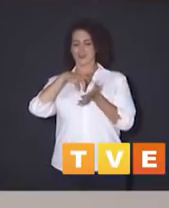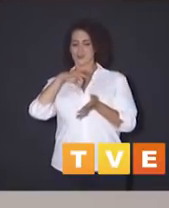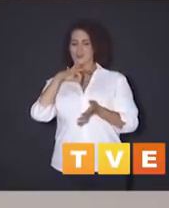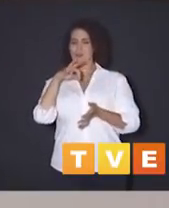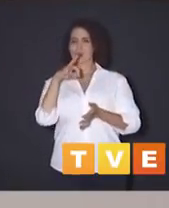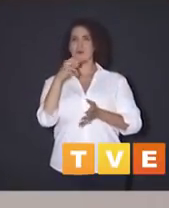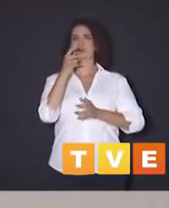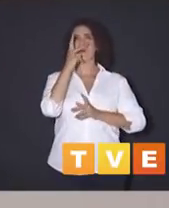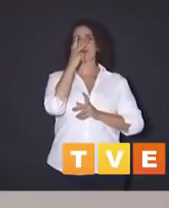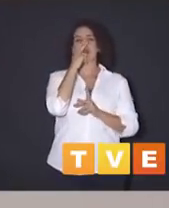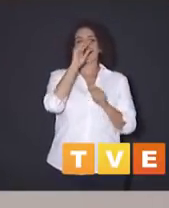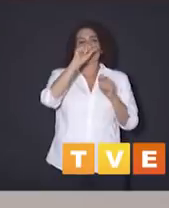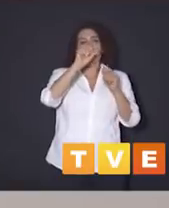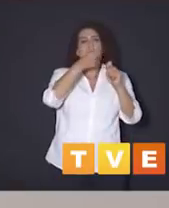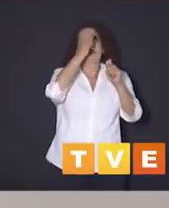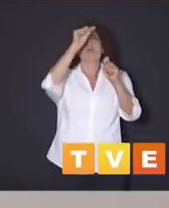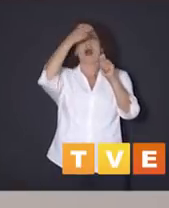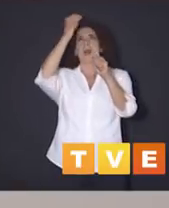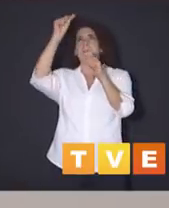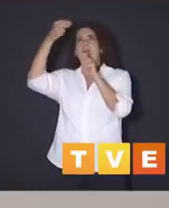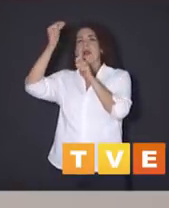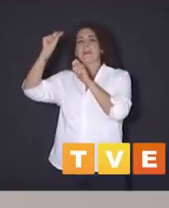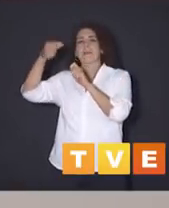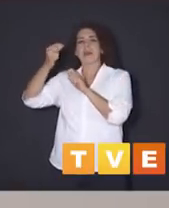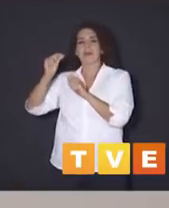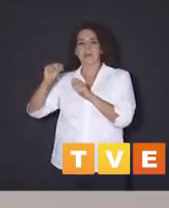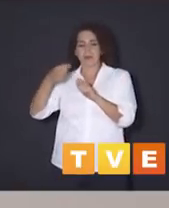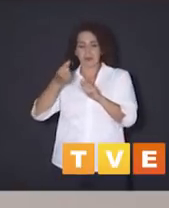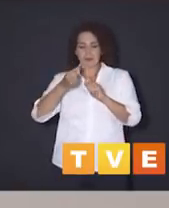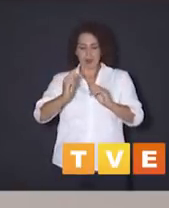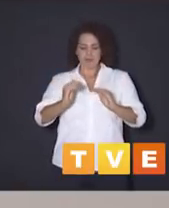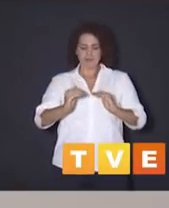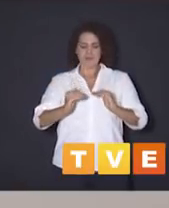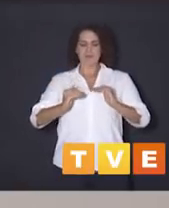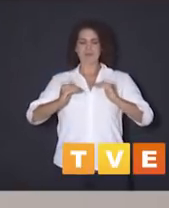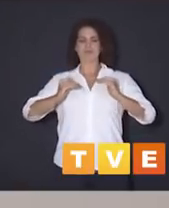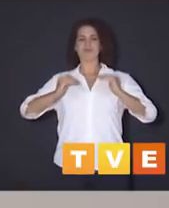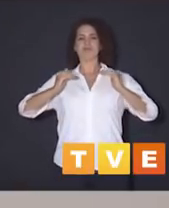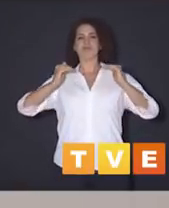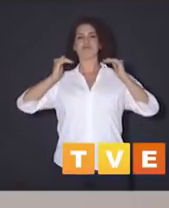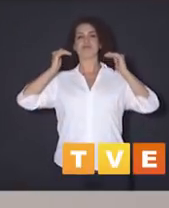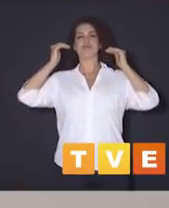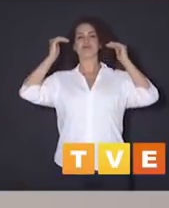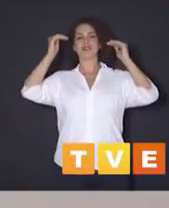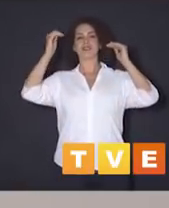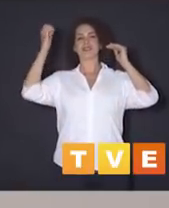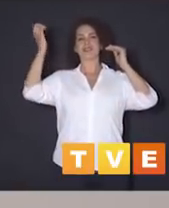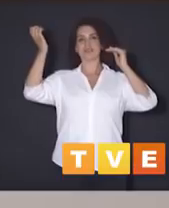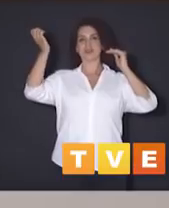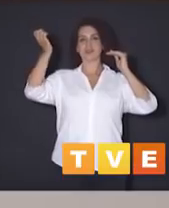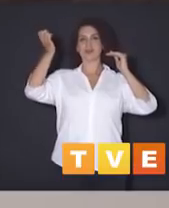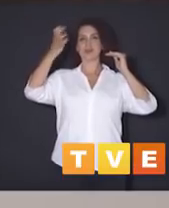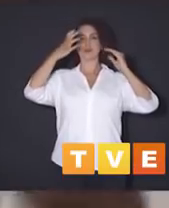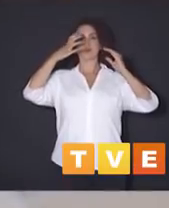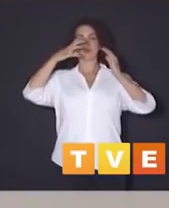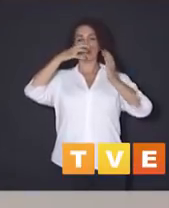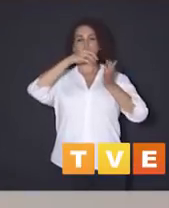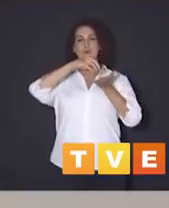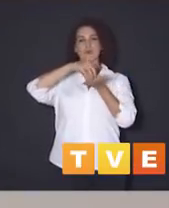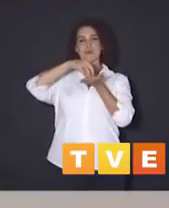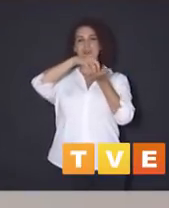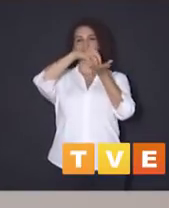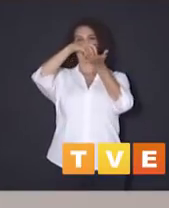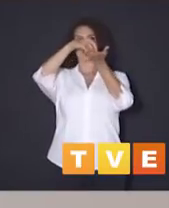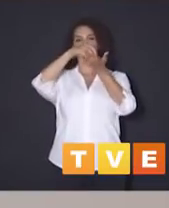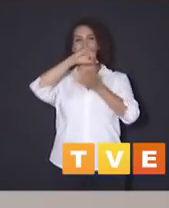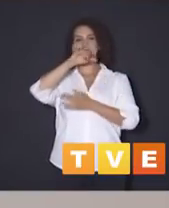tão aéreo que ter sido se eleva por si luiz balão joão